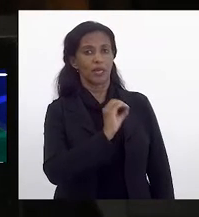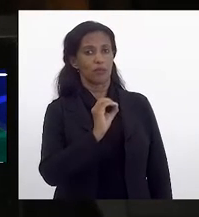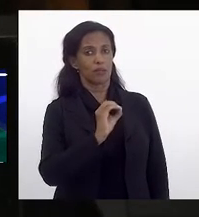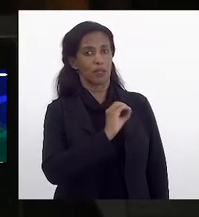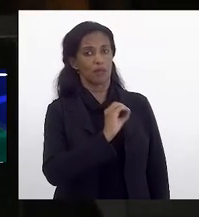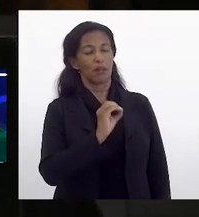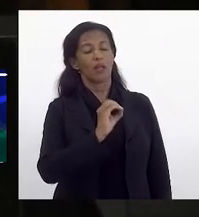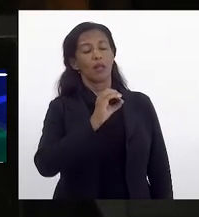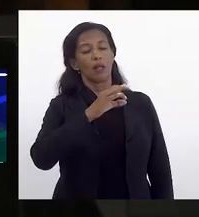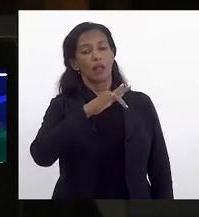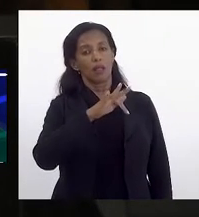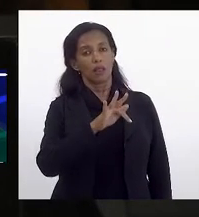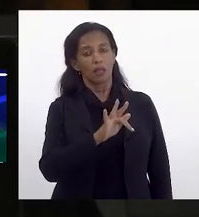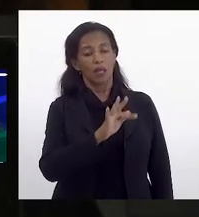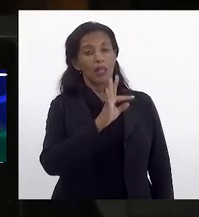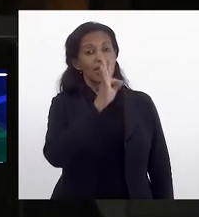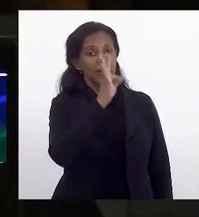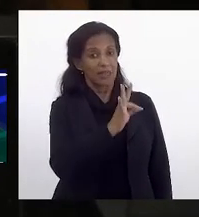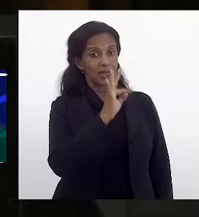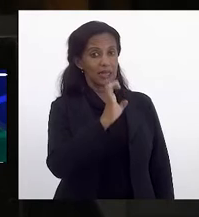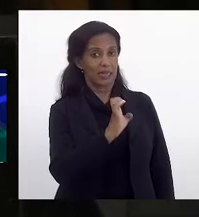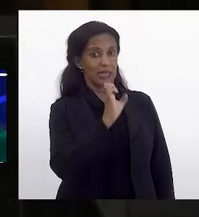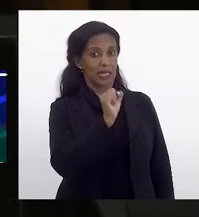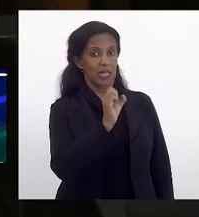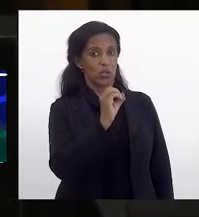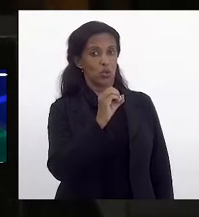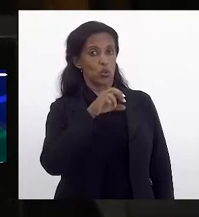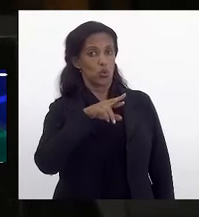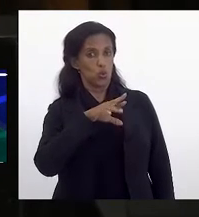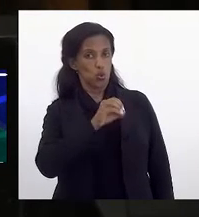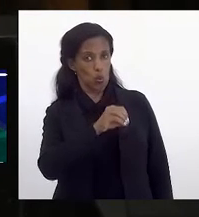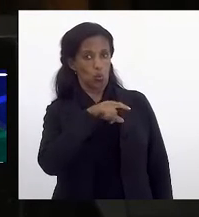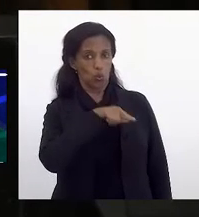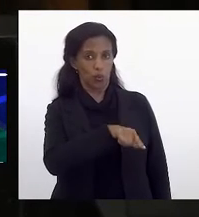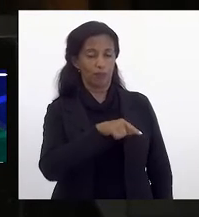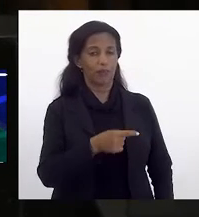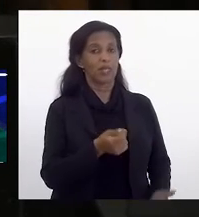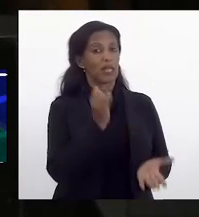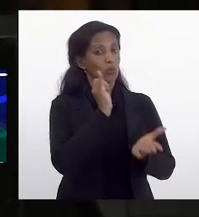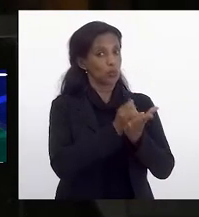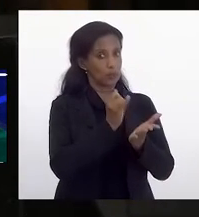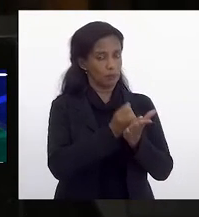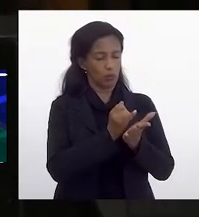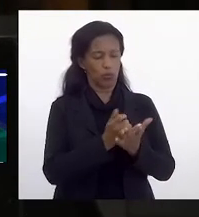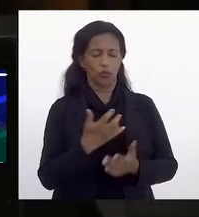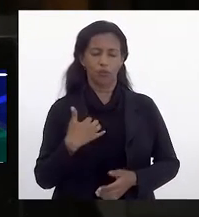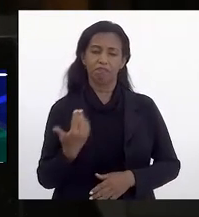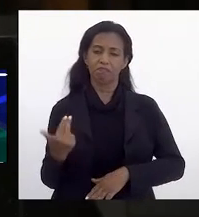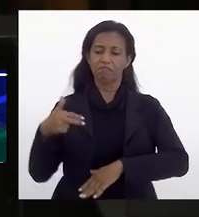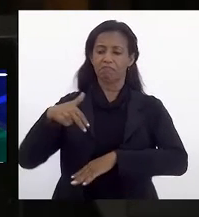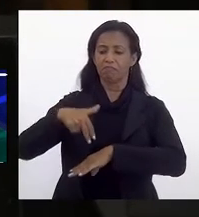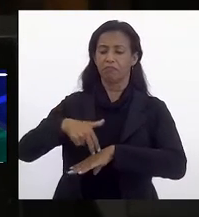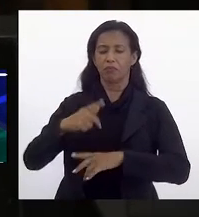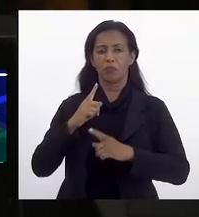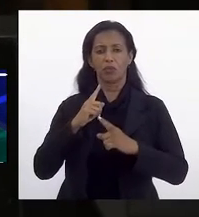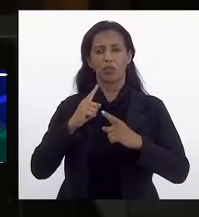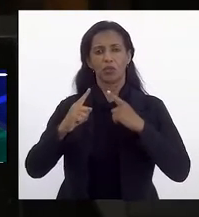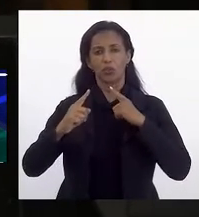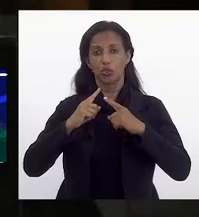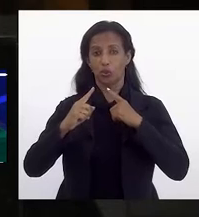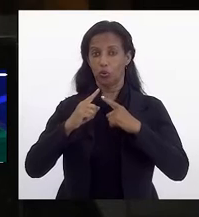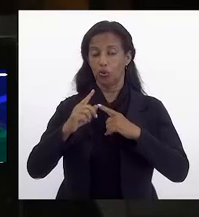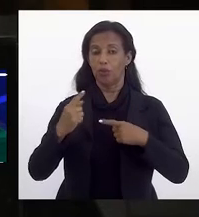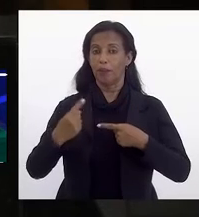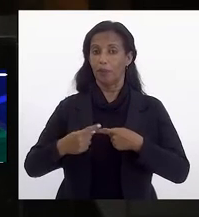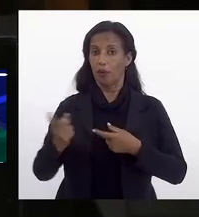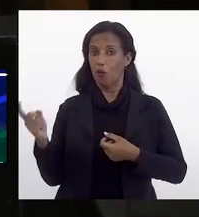Tesouro, que é a fonte que deriva dos impostos. Então, eu quis aqui discutir a matéria, porque,